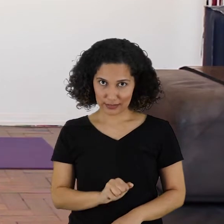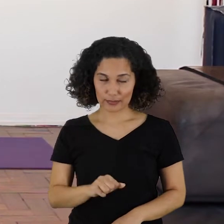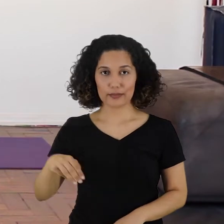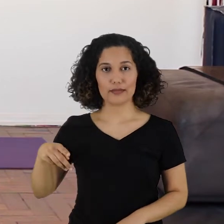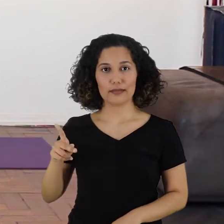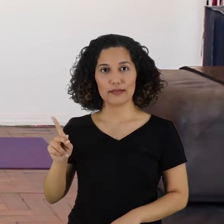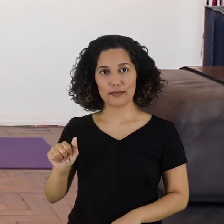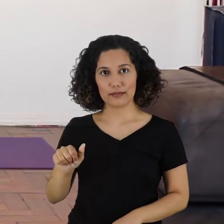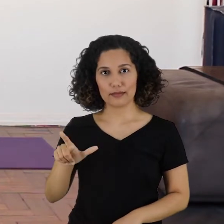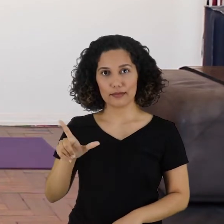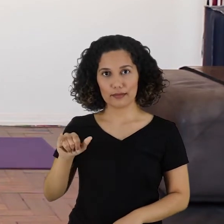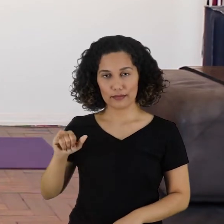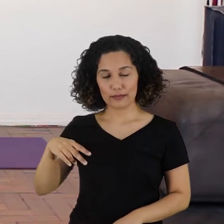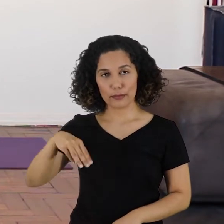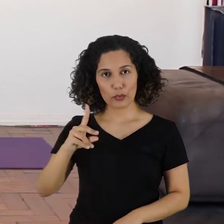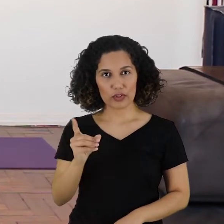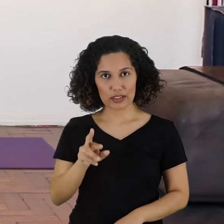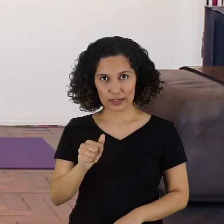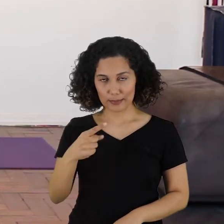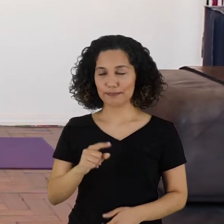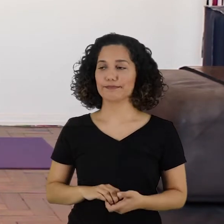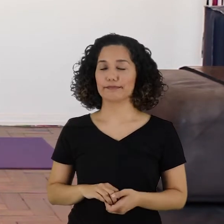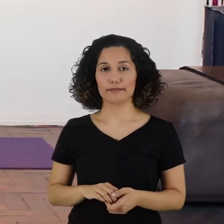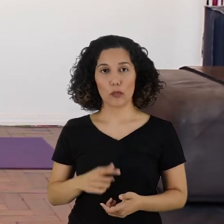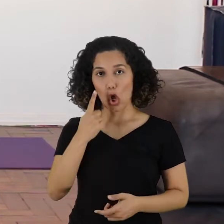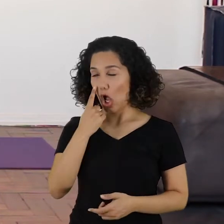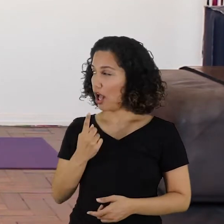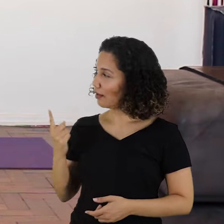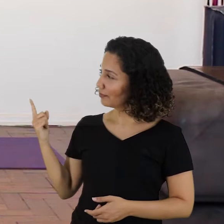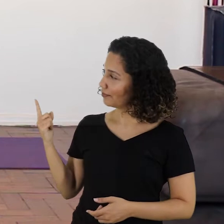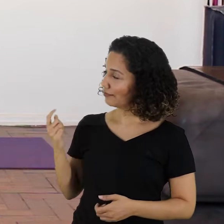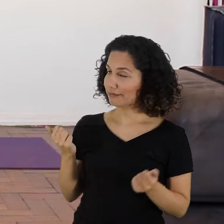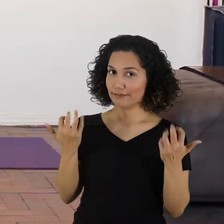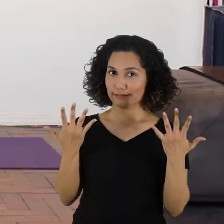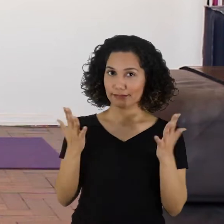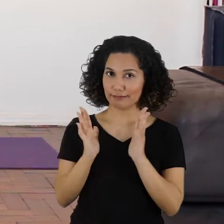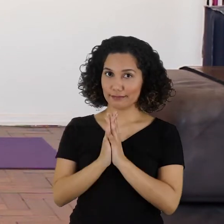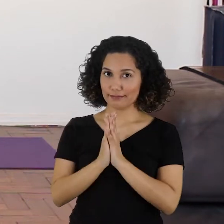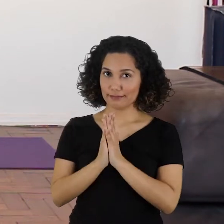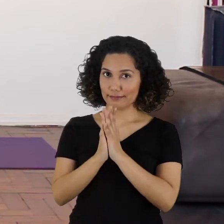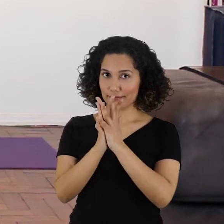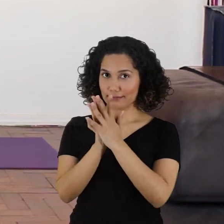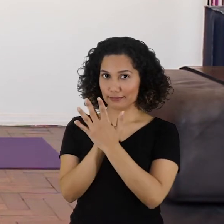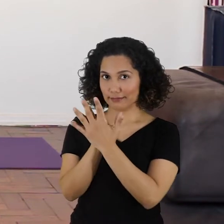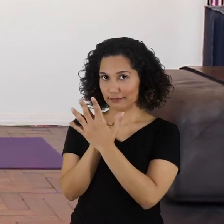Que a gente faz? Ó, bota a palma da mão com palma da mão, e aí deixa os dedos indicadores